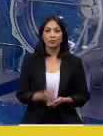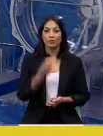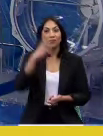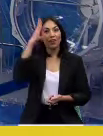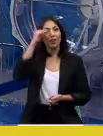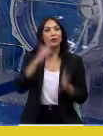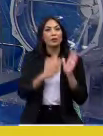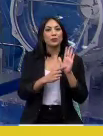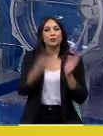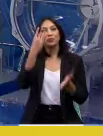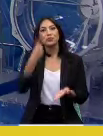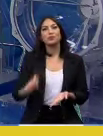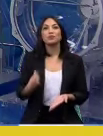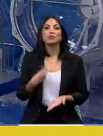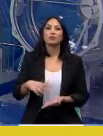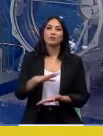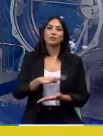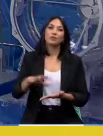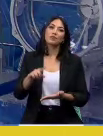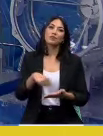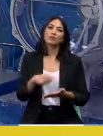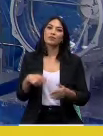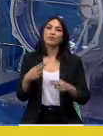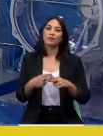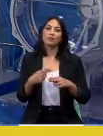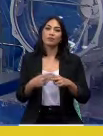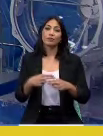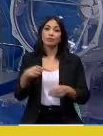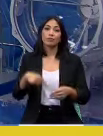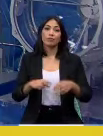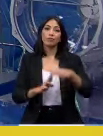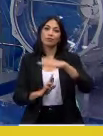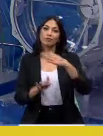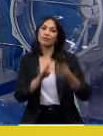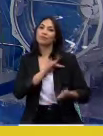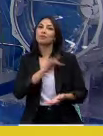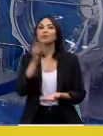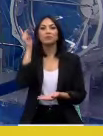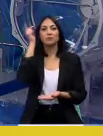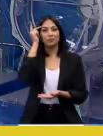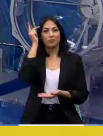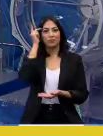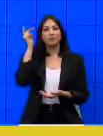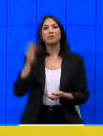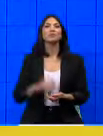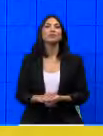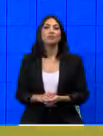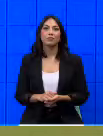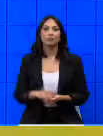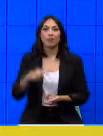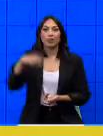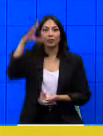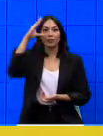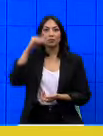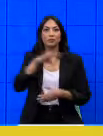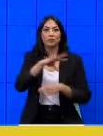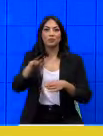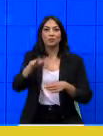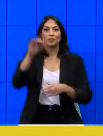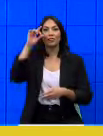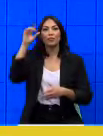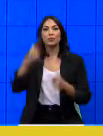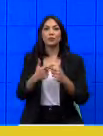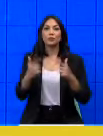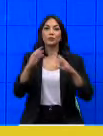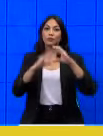oi boa noite falamos ao vivo do espaço loterias caixa diretamente aqui do terminal rodoviário do tietê em são paulo essa noite